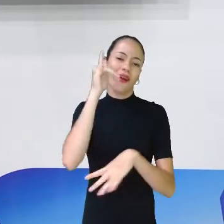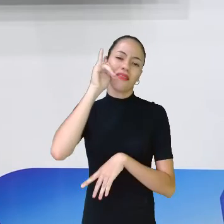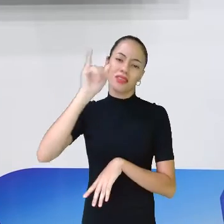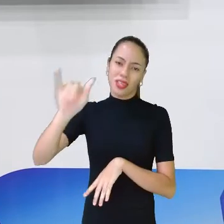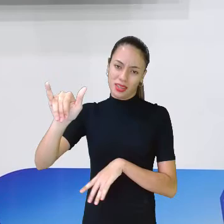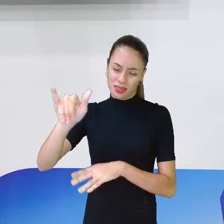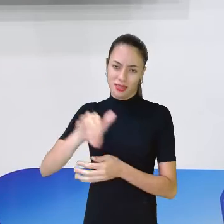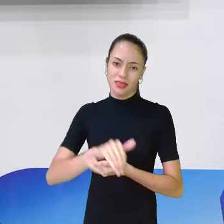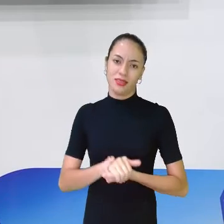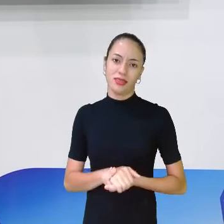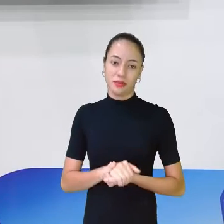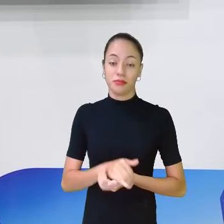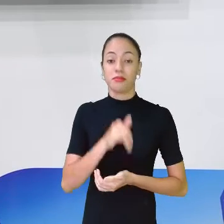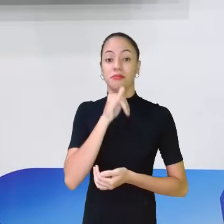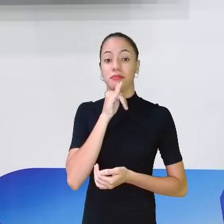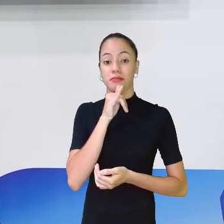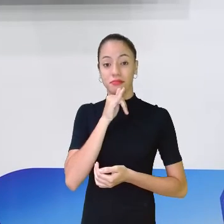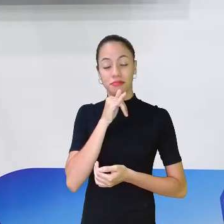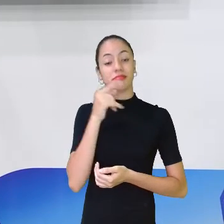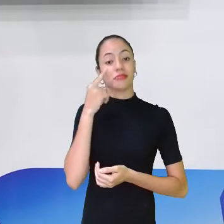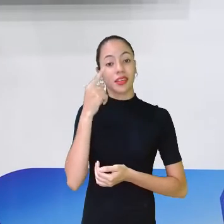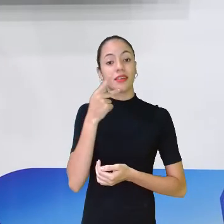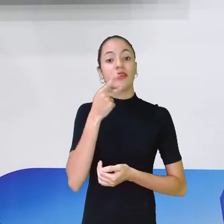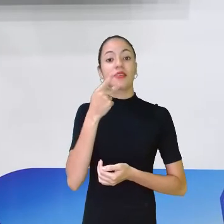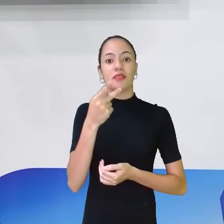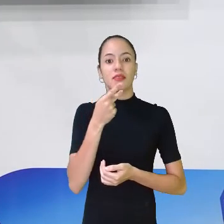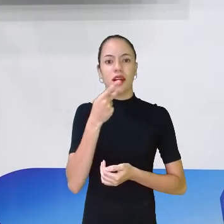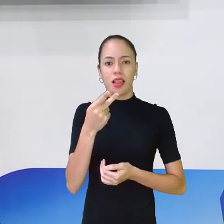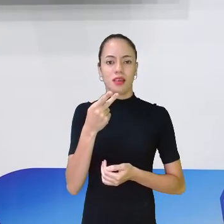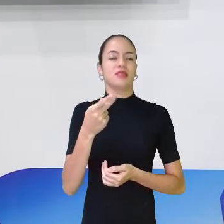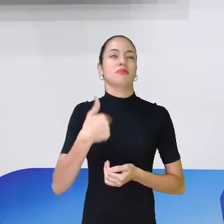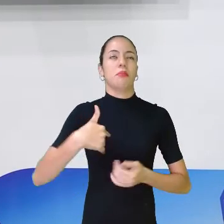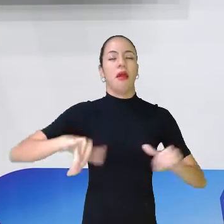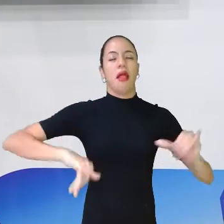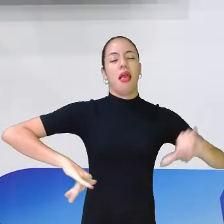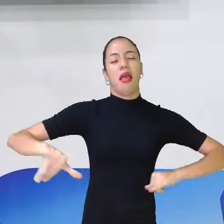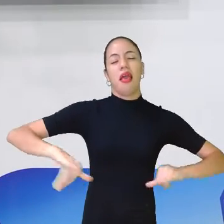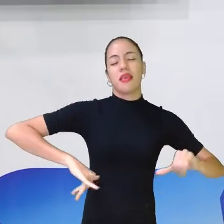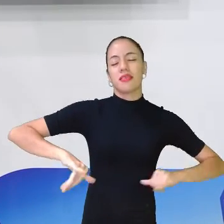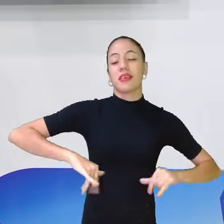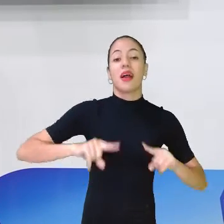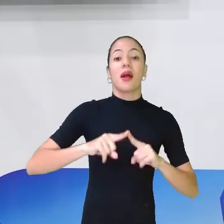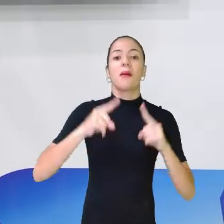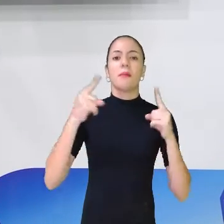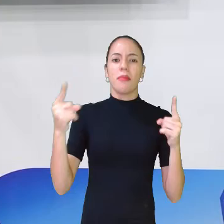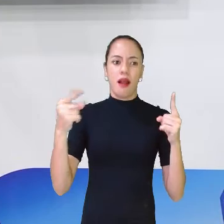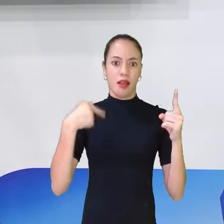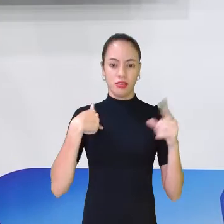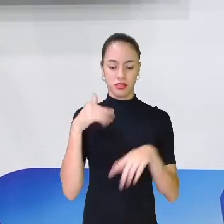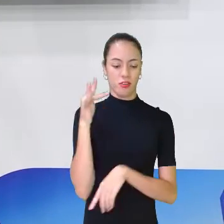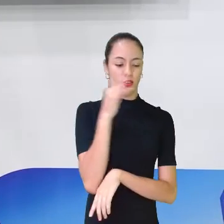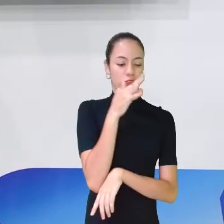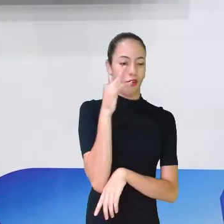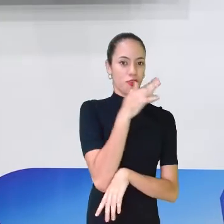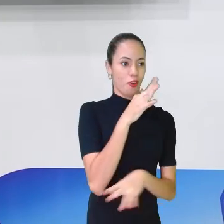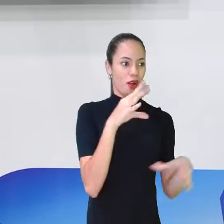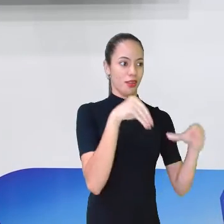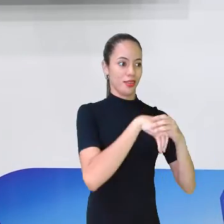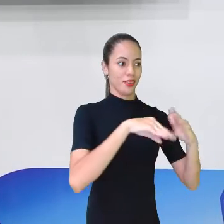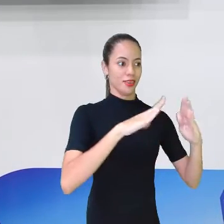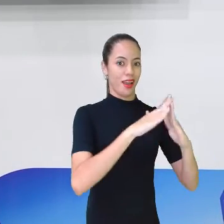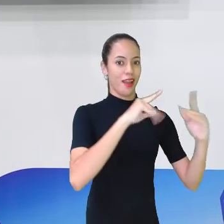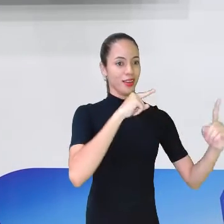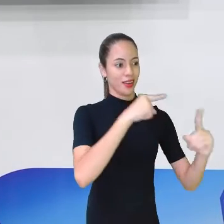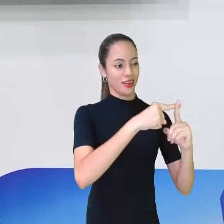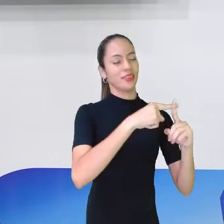Diz que é do manto, diz que é de peleja, mas tá fazendo até fofoca na igreja. Eu sei,